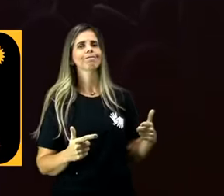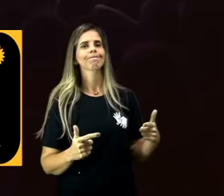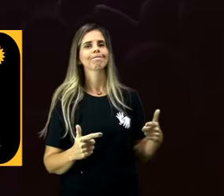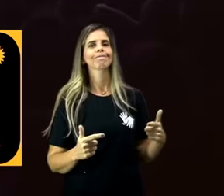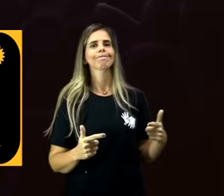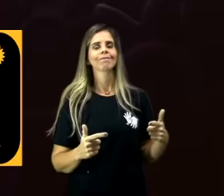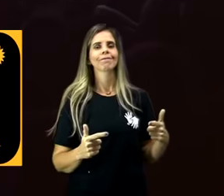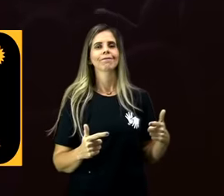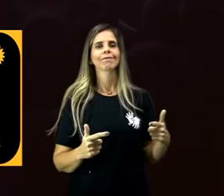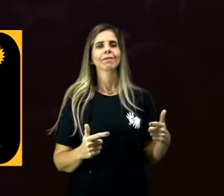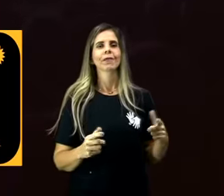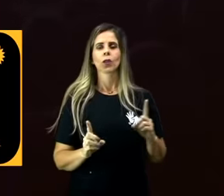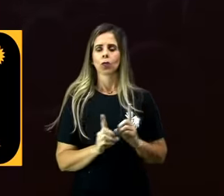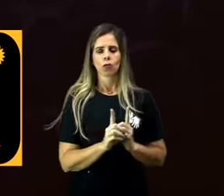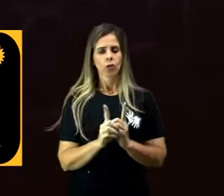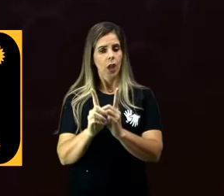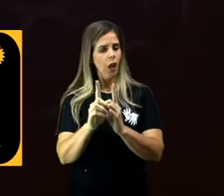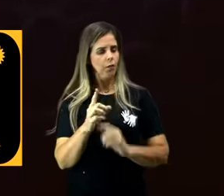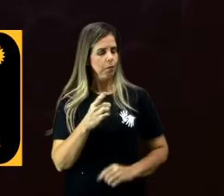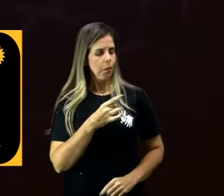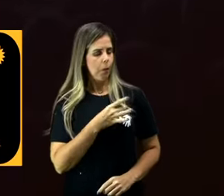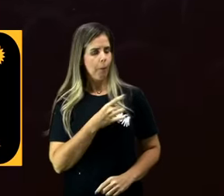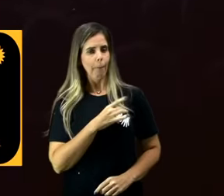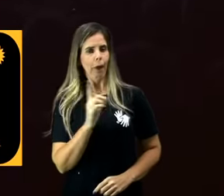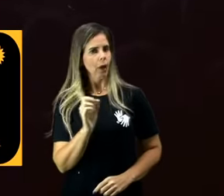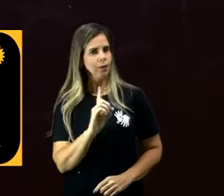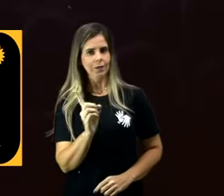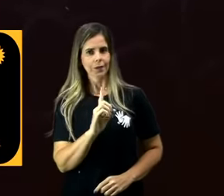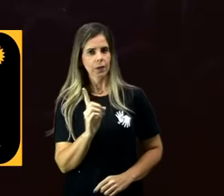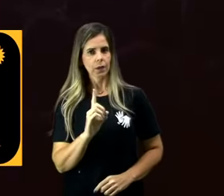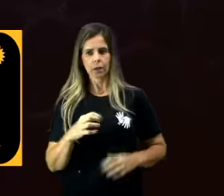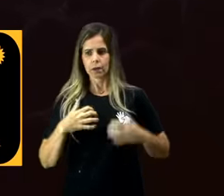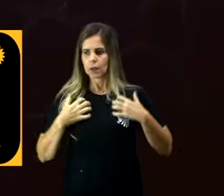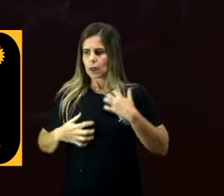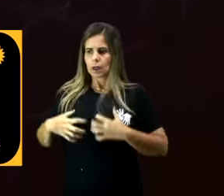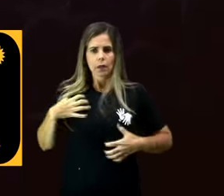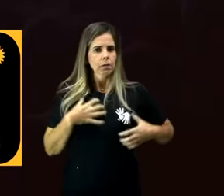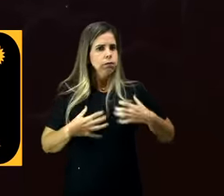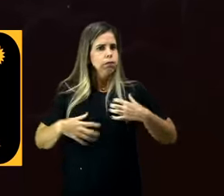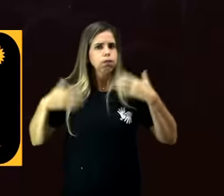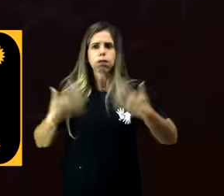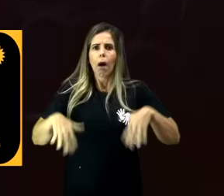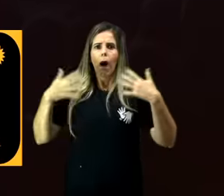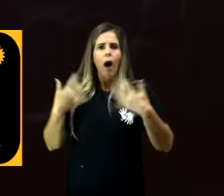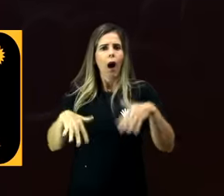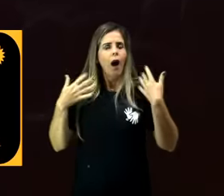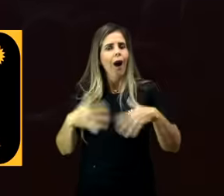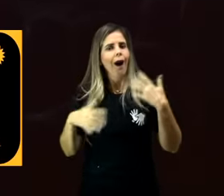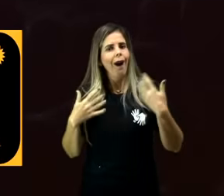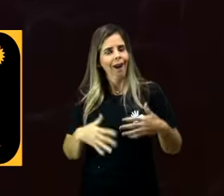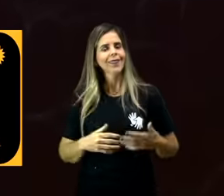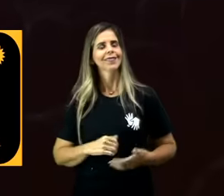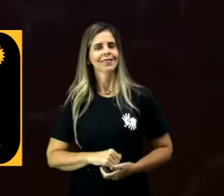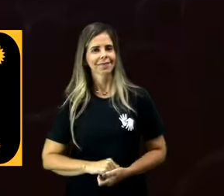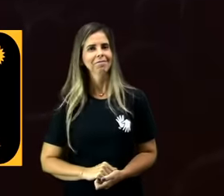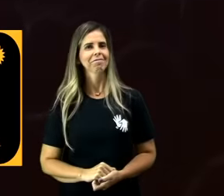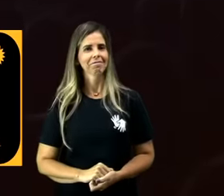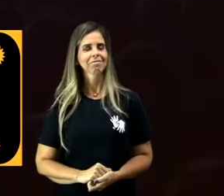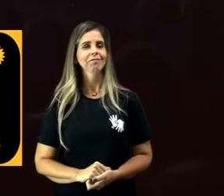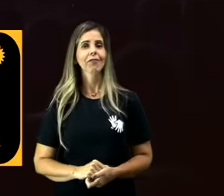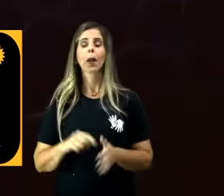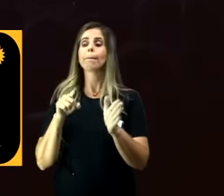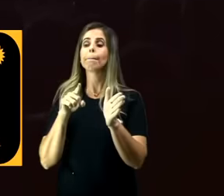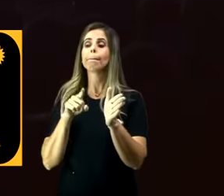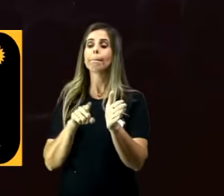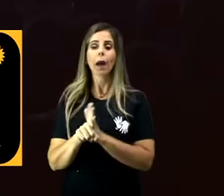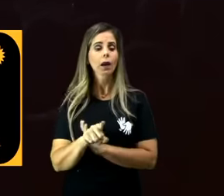irmão. Ele estava apavorado. Eles estavam apavorados e